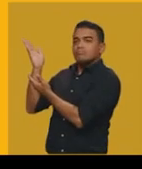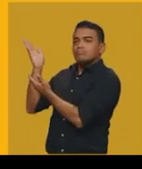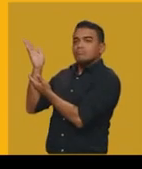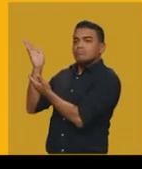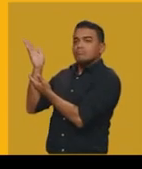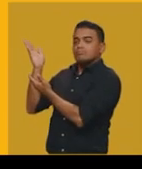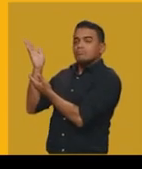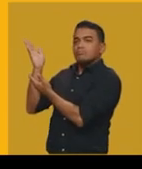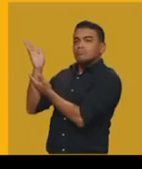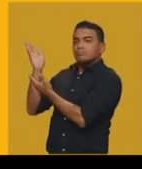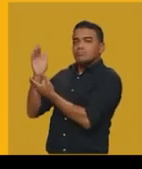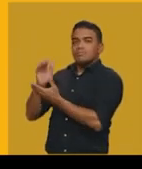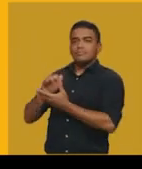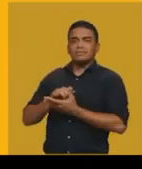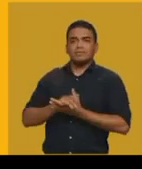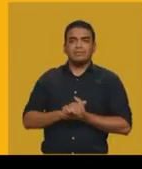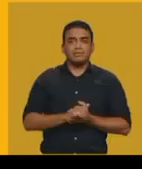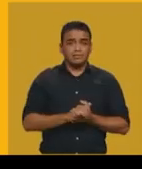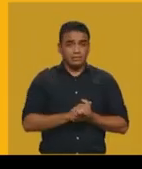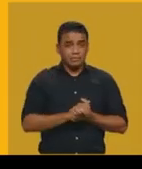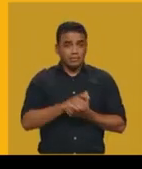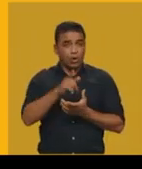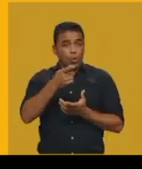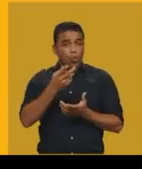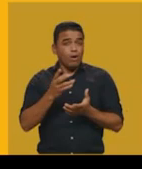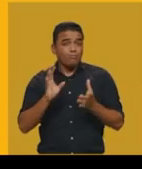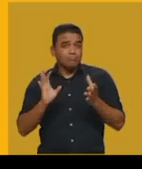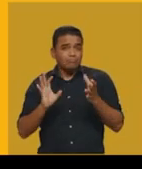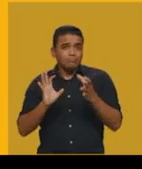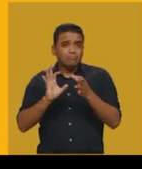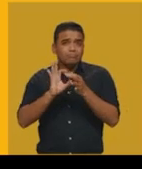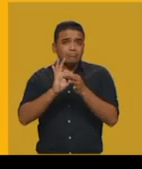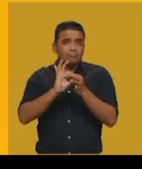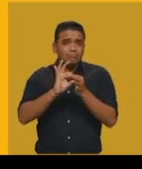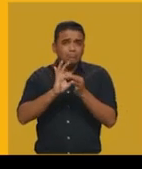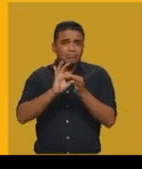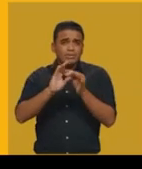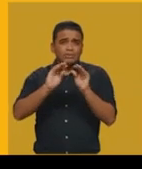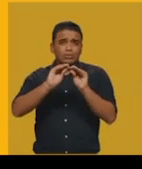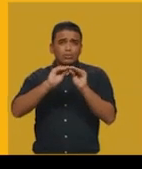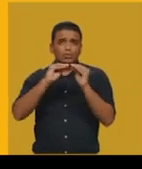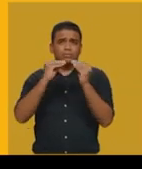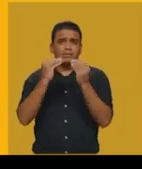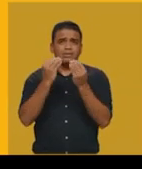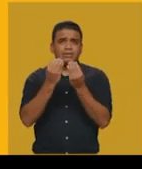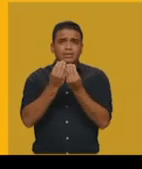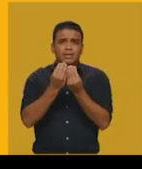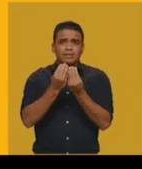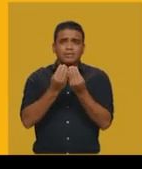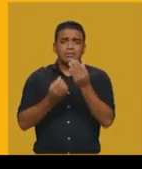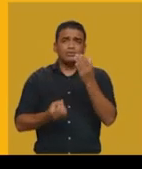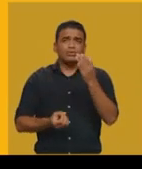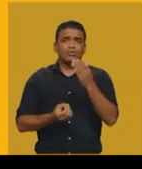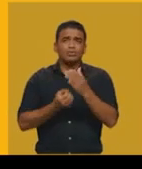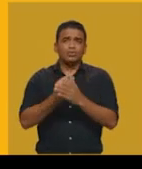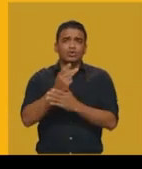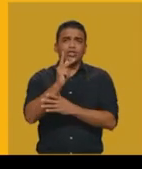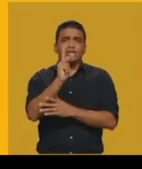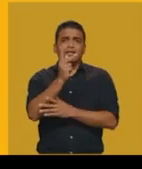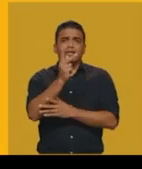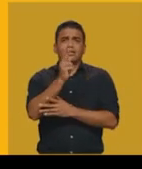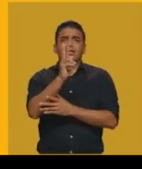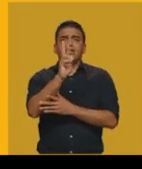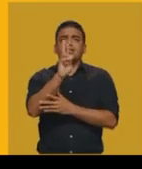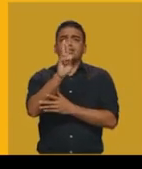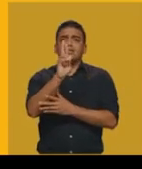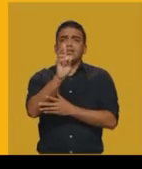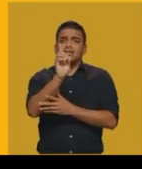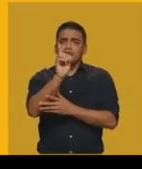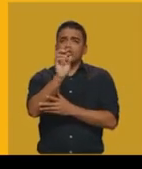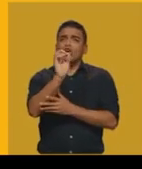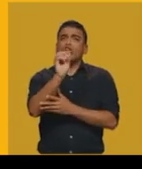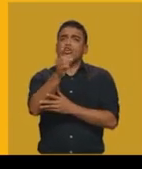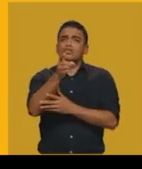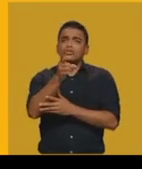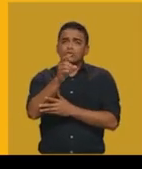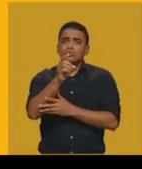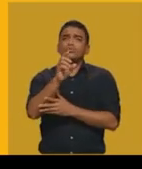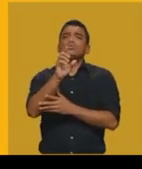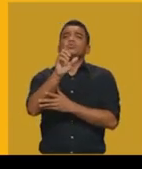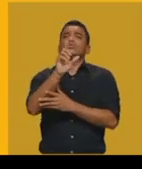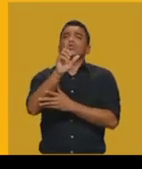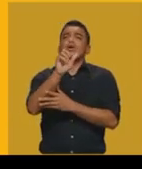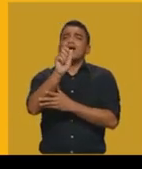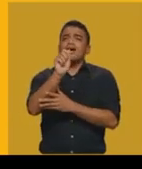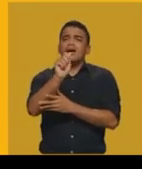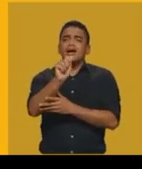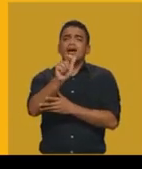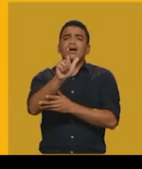cálcio e sulfato de alumínio reagem formando hidróxido de alumínio e sulfato de cálcio. Vamos